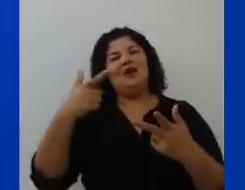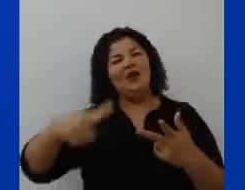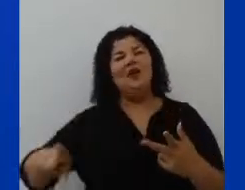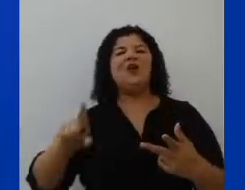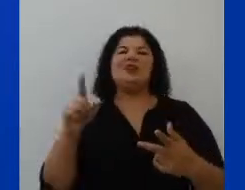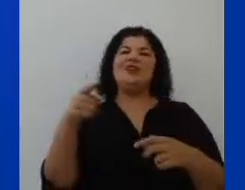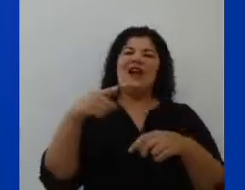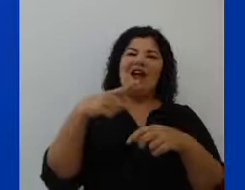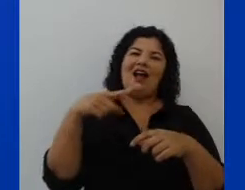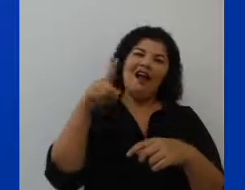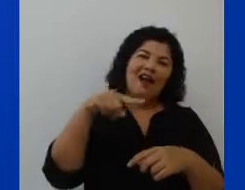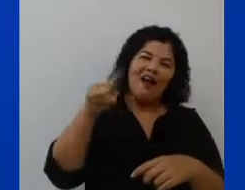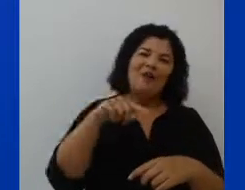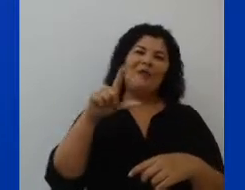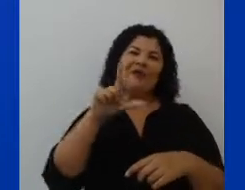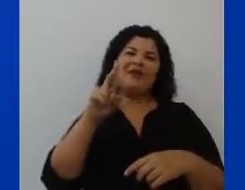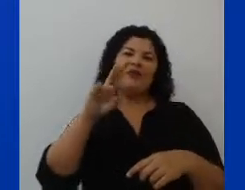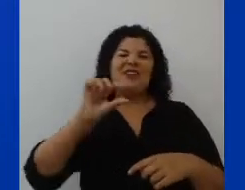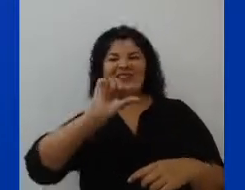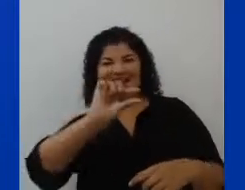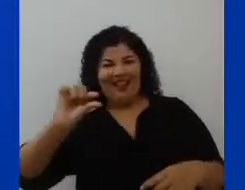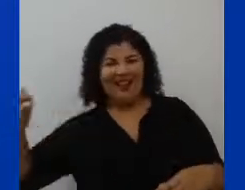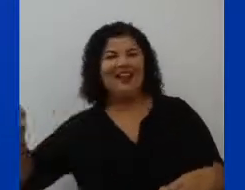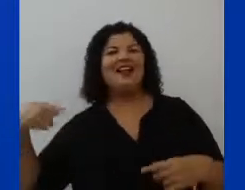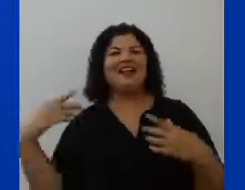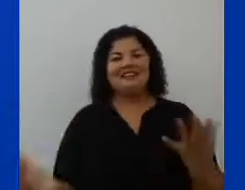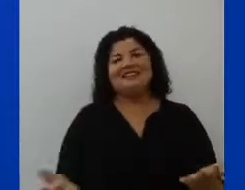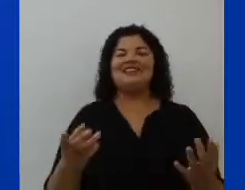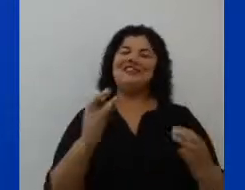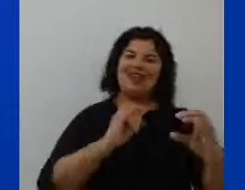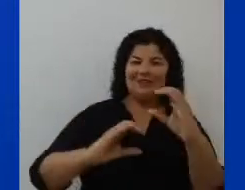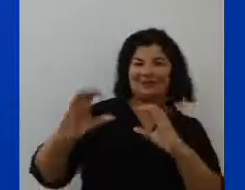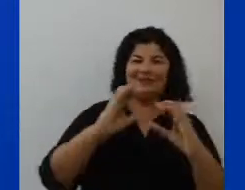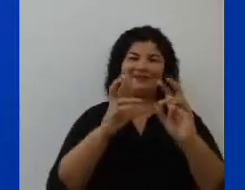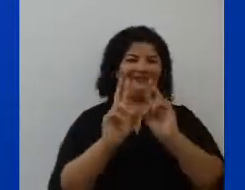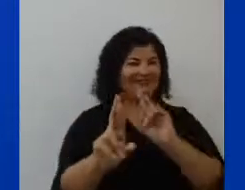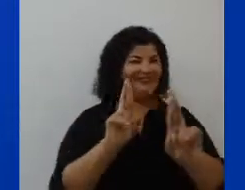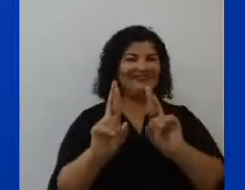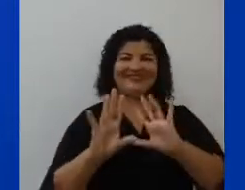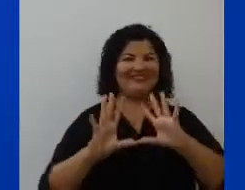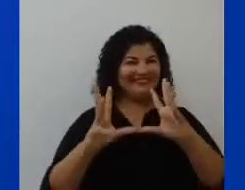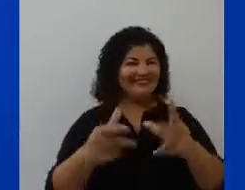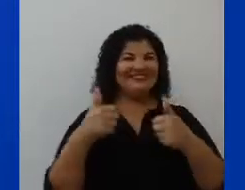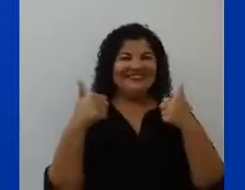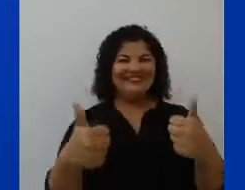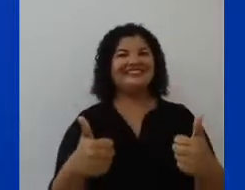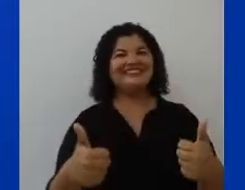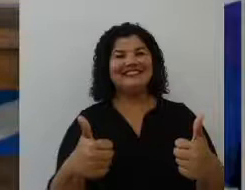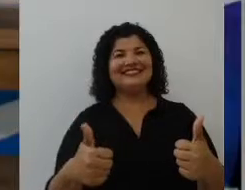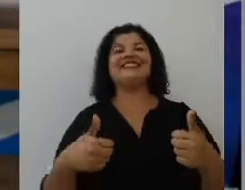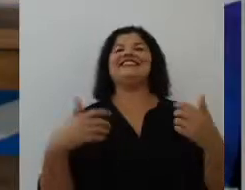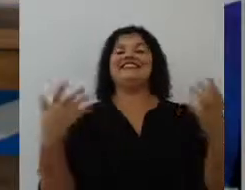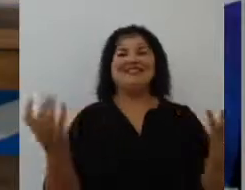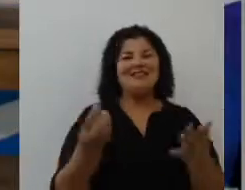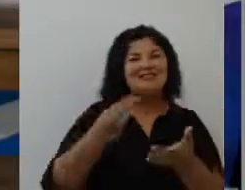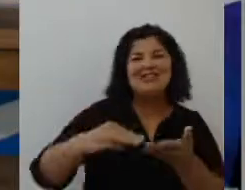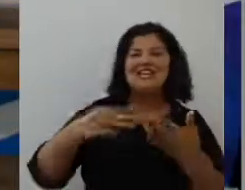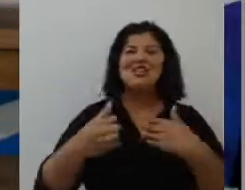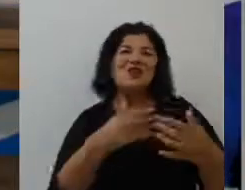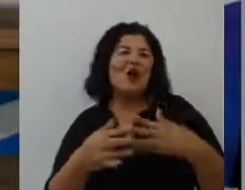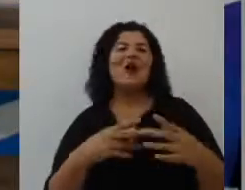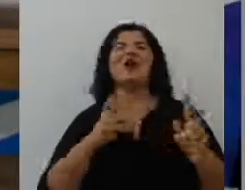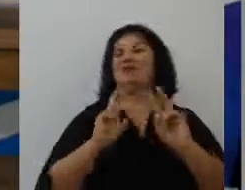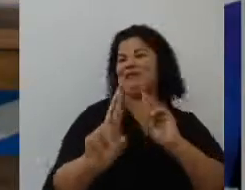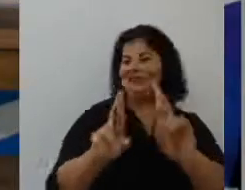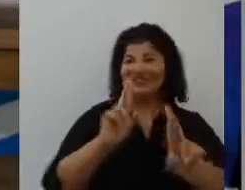@luizfernando.redação, sem o C cedilha e sem o tio, e a gente vai se comunicando. Eu vou responder a todas as mensagens, beleza? Tá chegando mensagem, pode chegar mais que eu